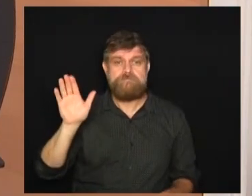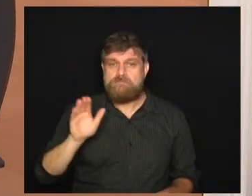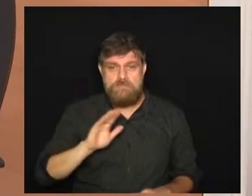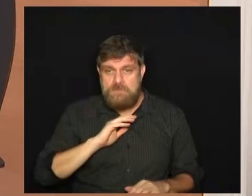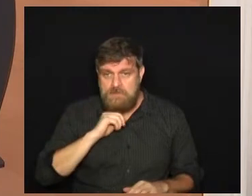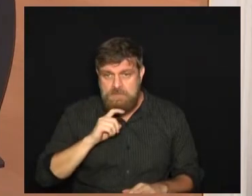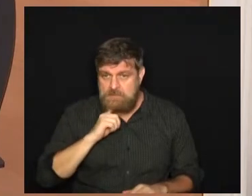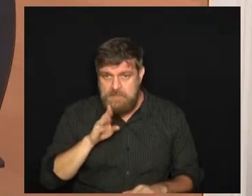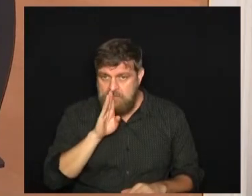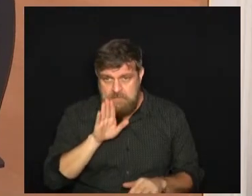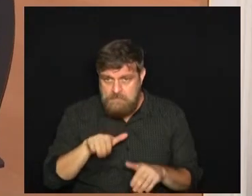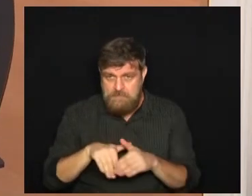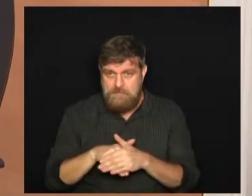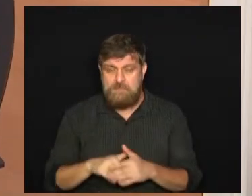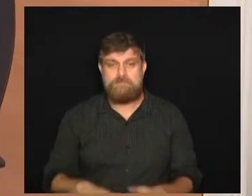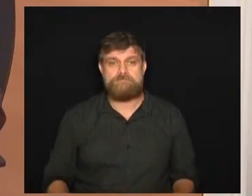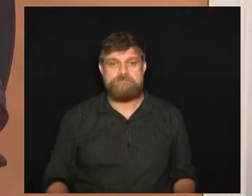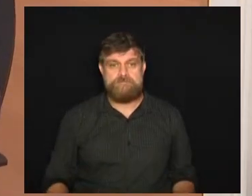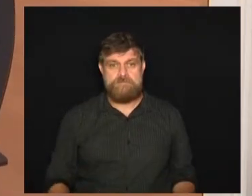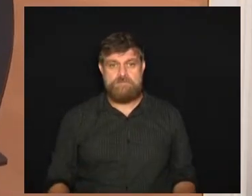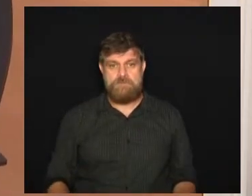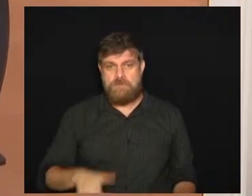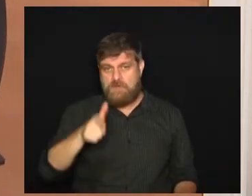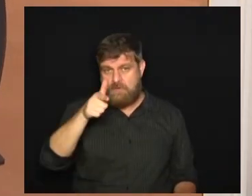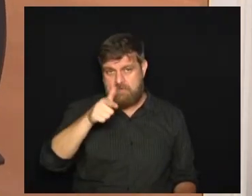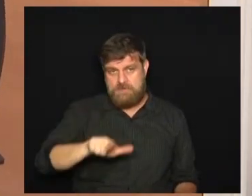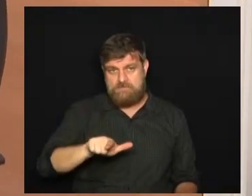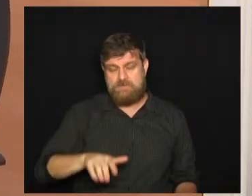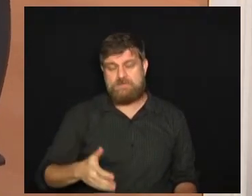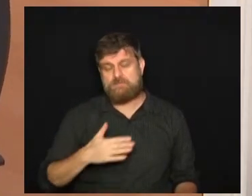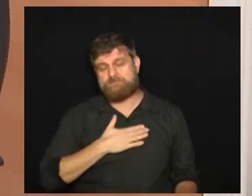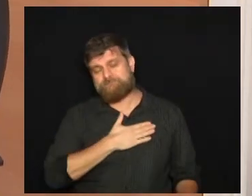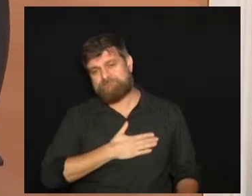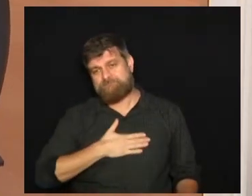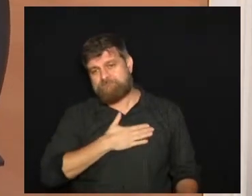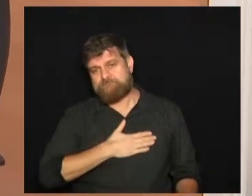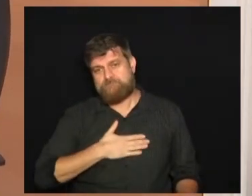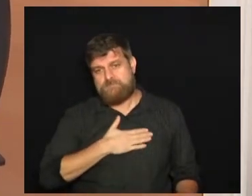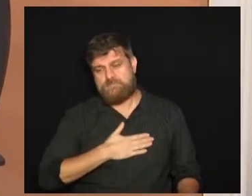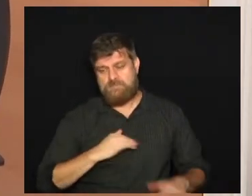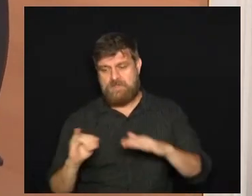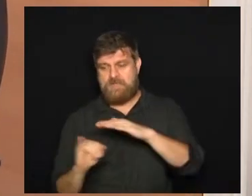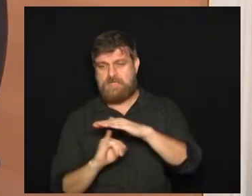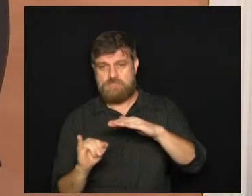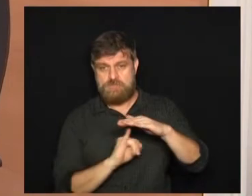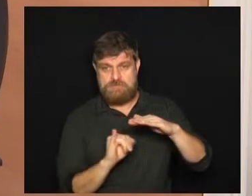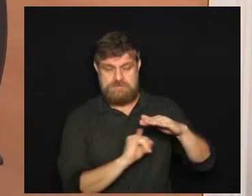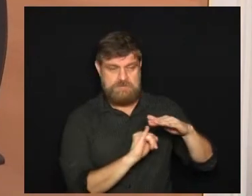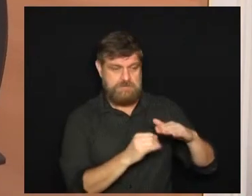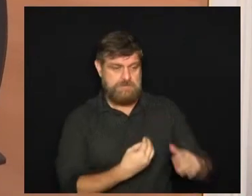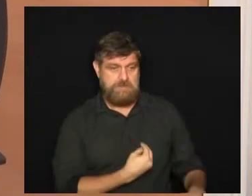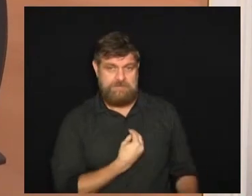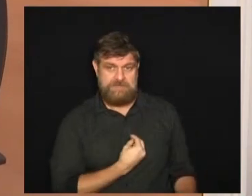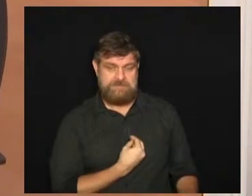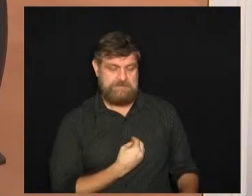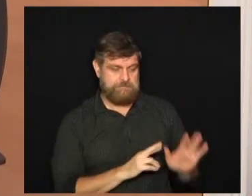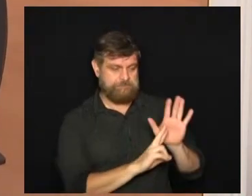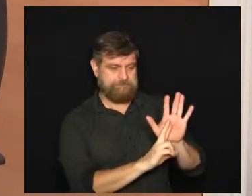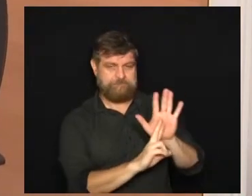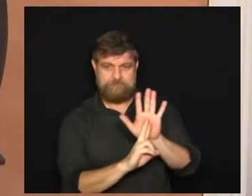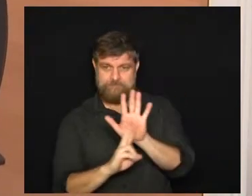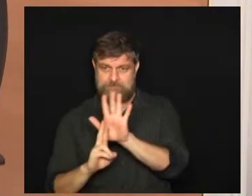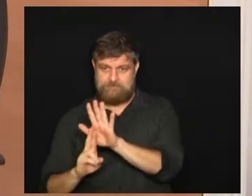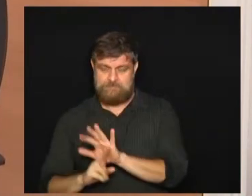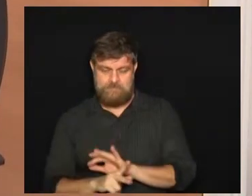Não. Muito bem. Então, mais uma vez, eu gostaria de agradecer as entidades que estão aqui presentes, a